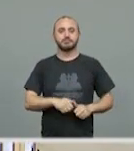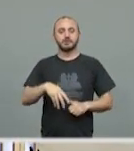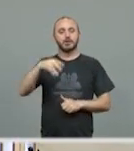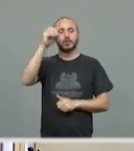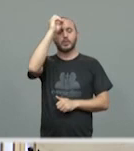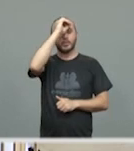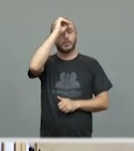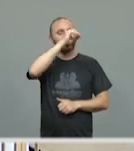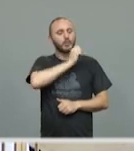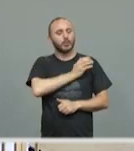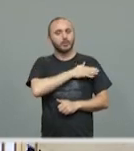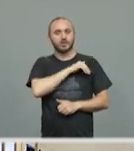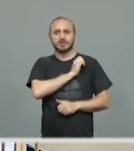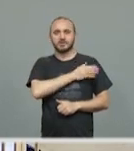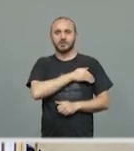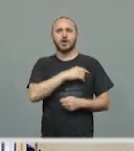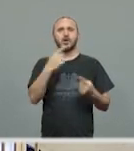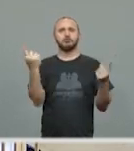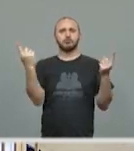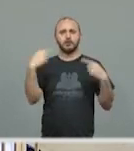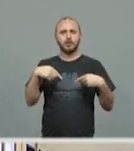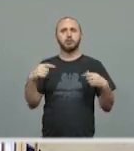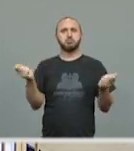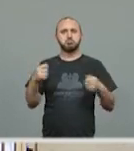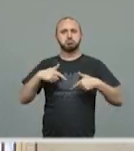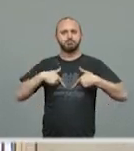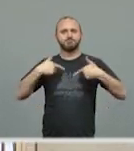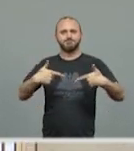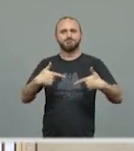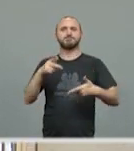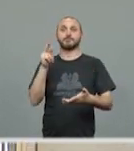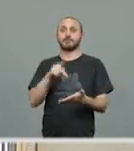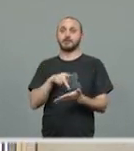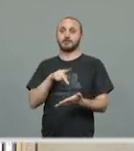inocente o coração. É um desafio? De fato, meu filho.